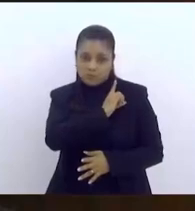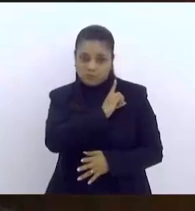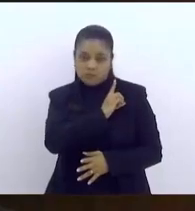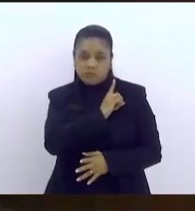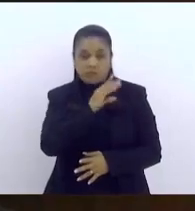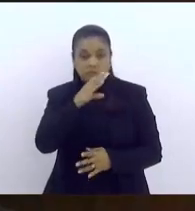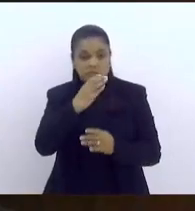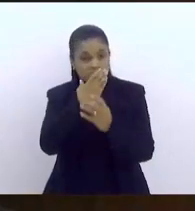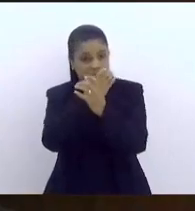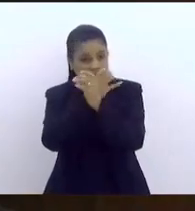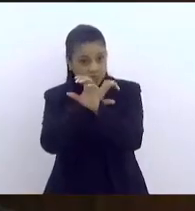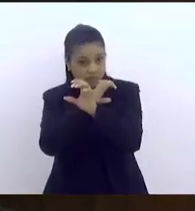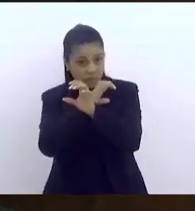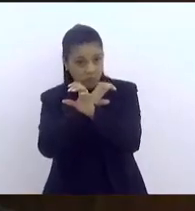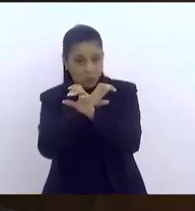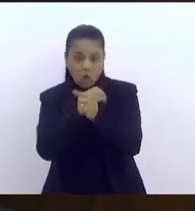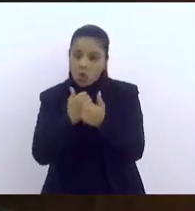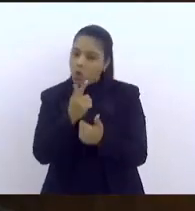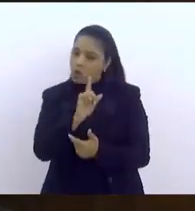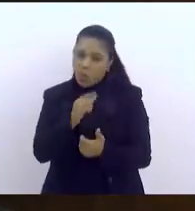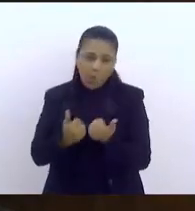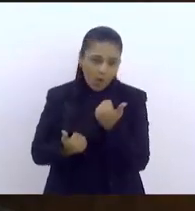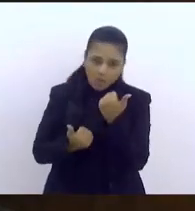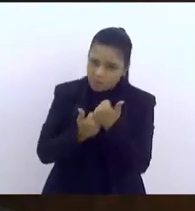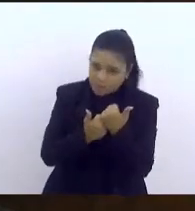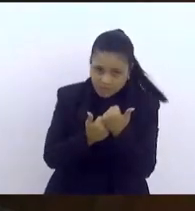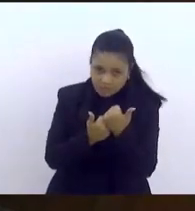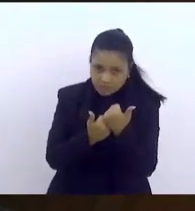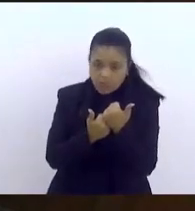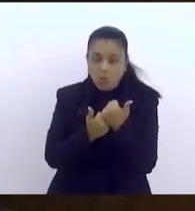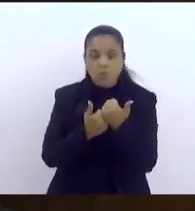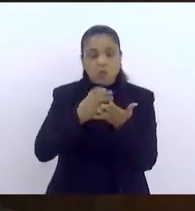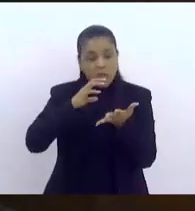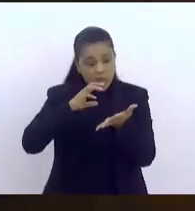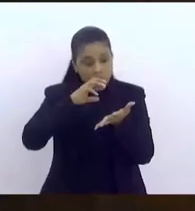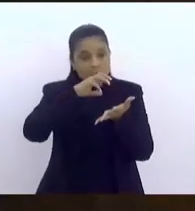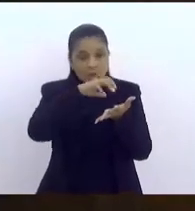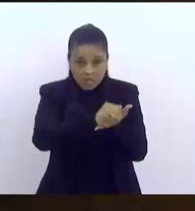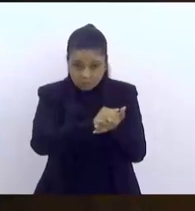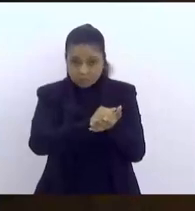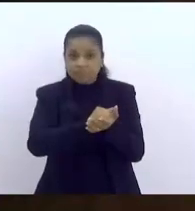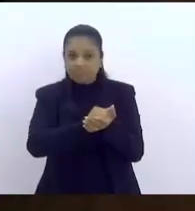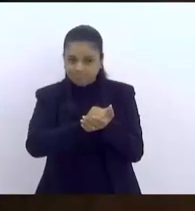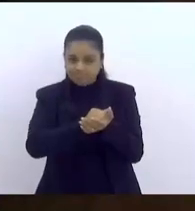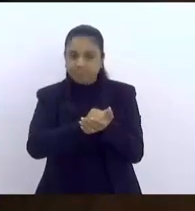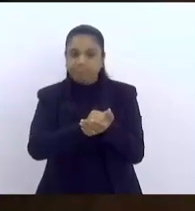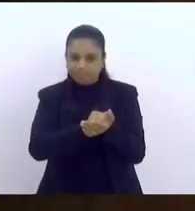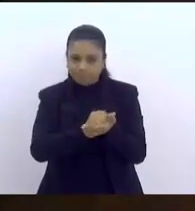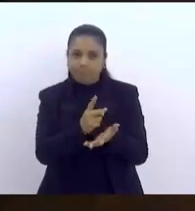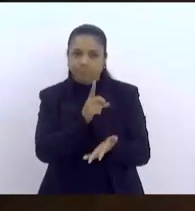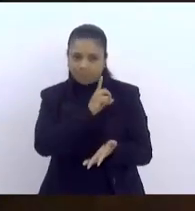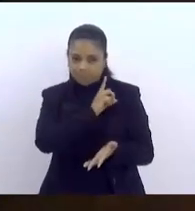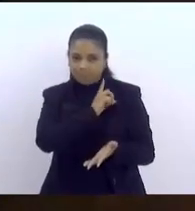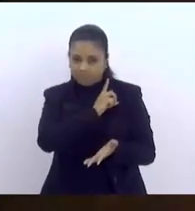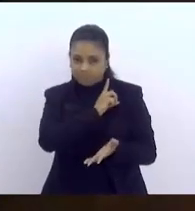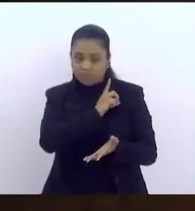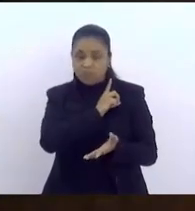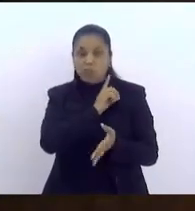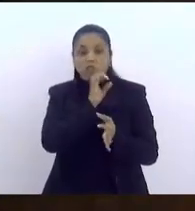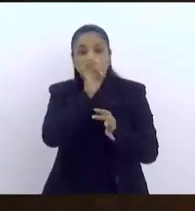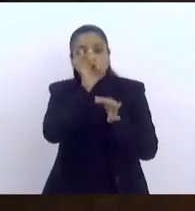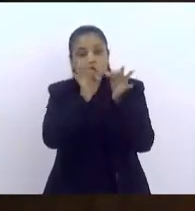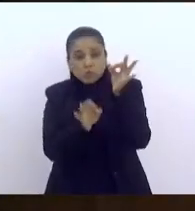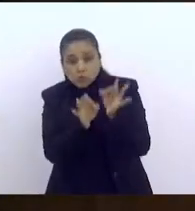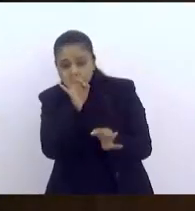eu exigi o registro de ocorrência e eu fiz a minha condição de julgar aquele fato,